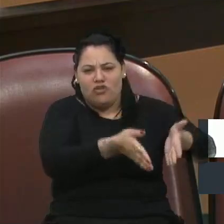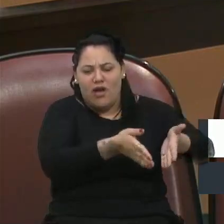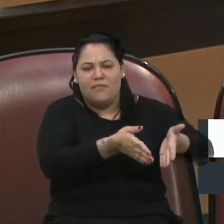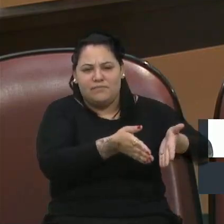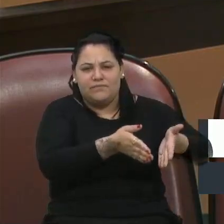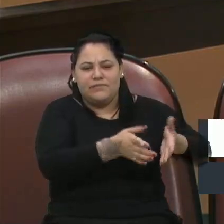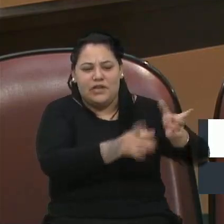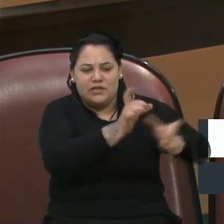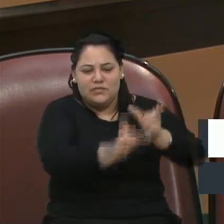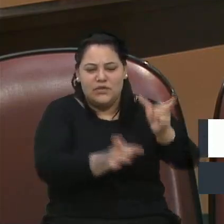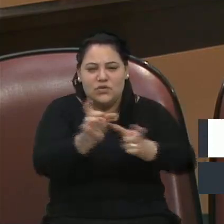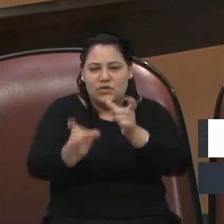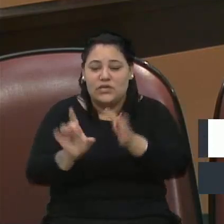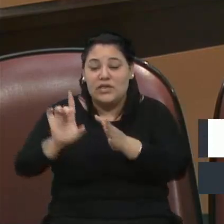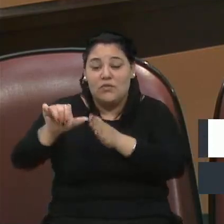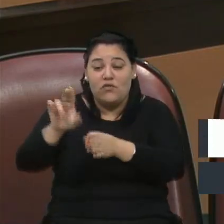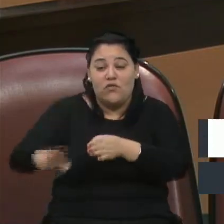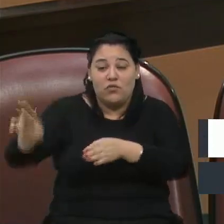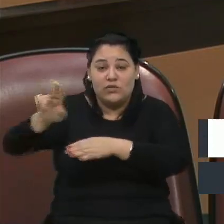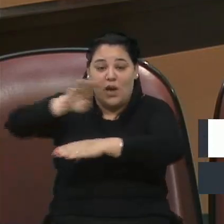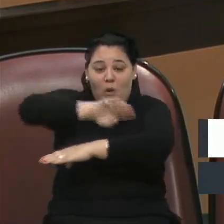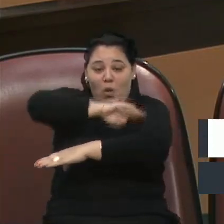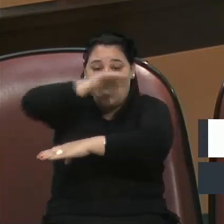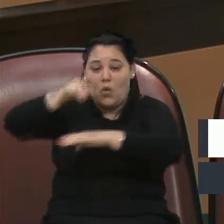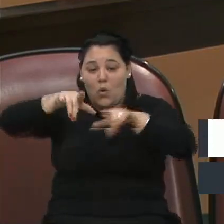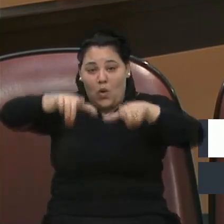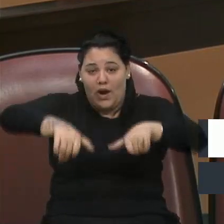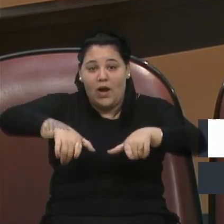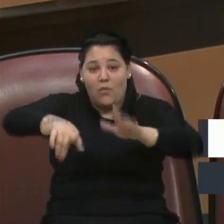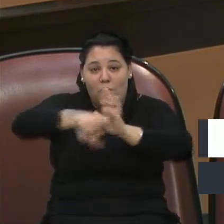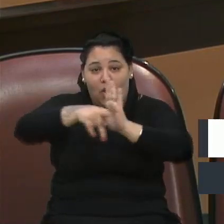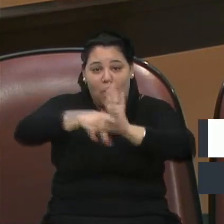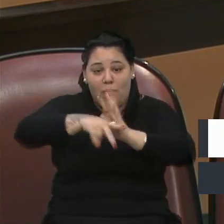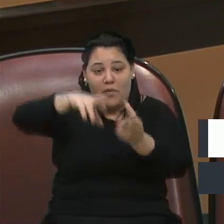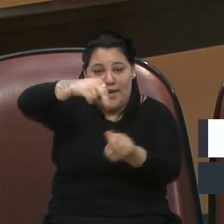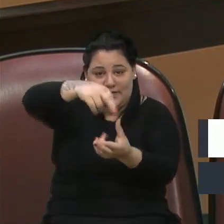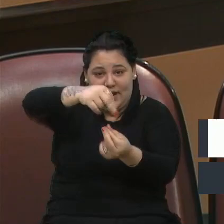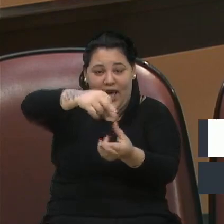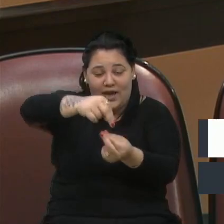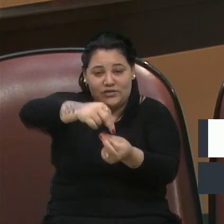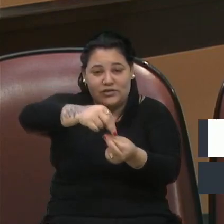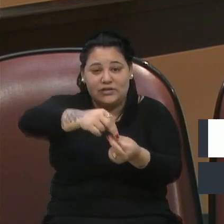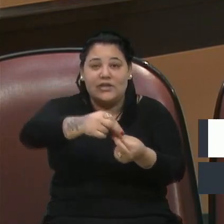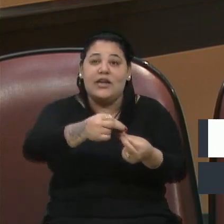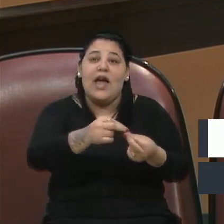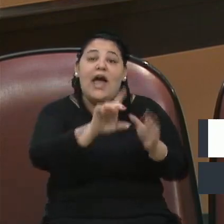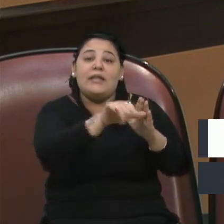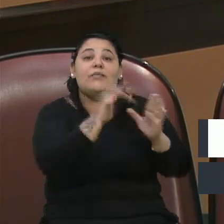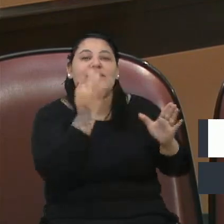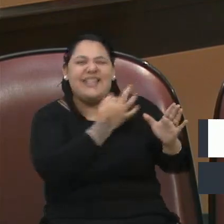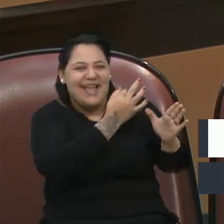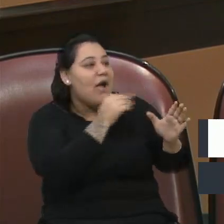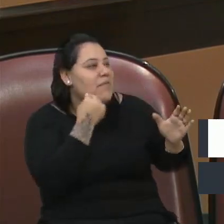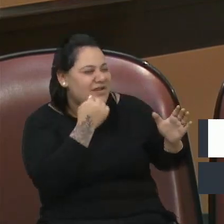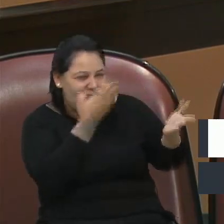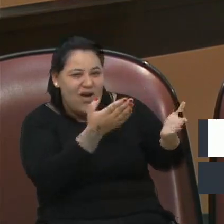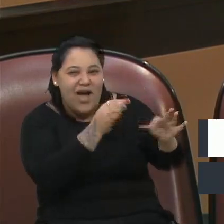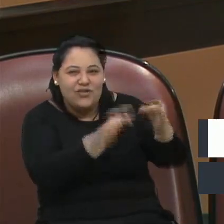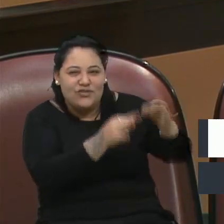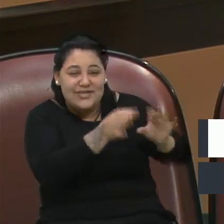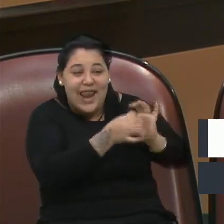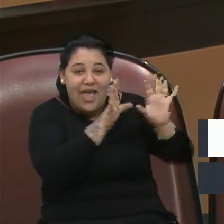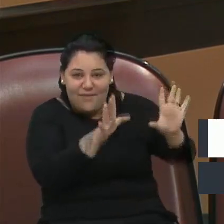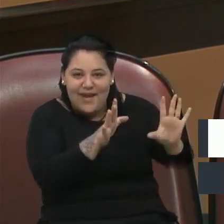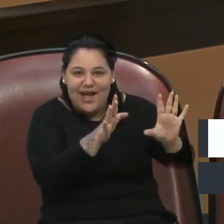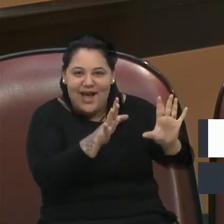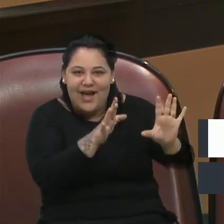depois vão ocupar, e quando estava pronto, Tatiana e Marisol, para a justiça ia liberar,